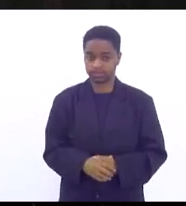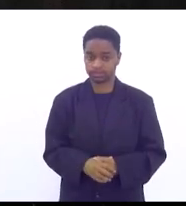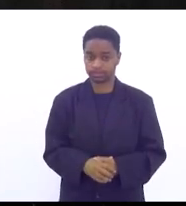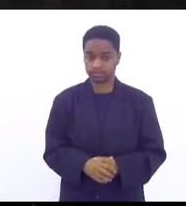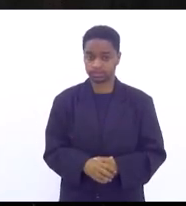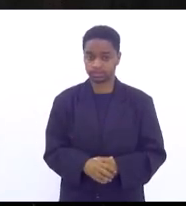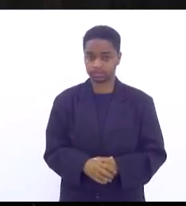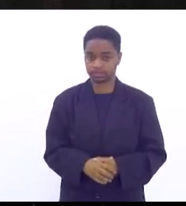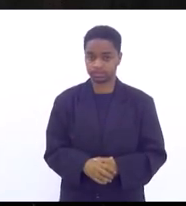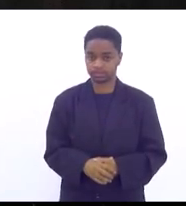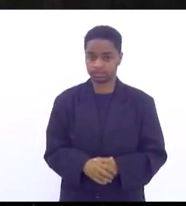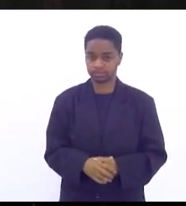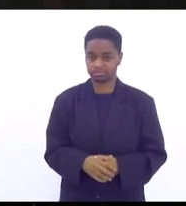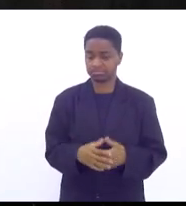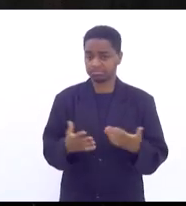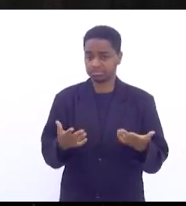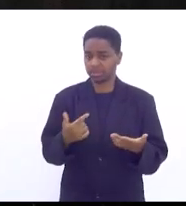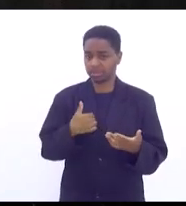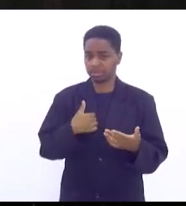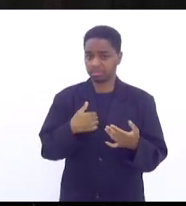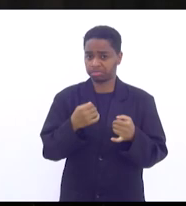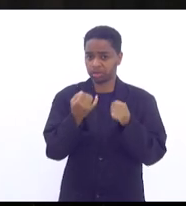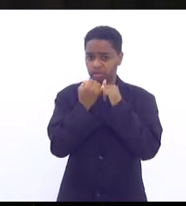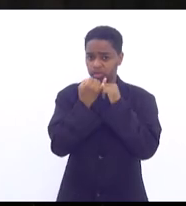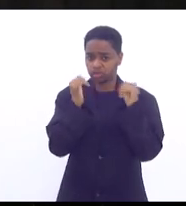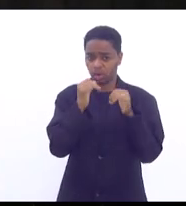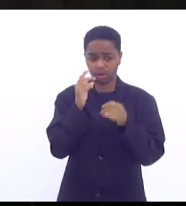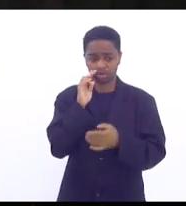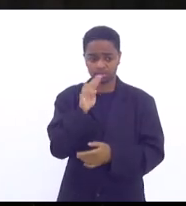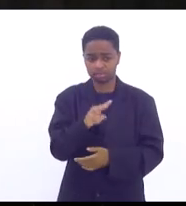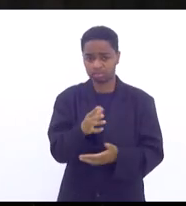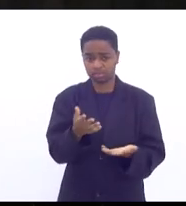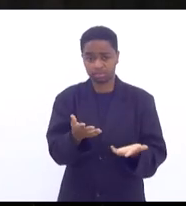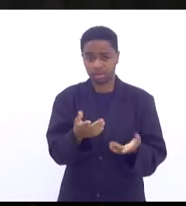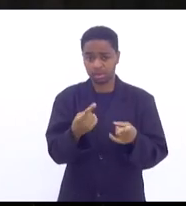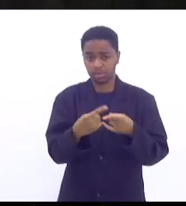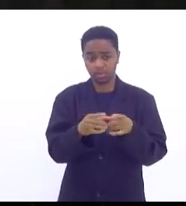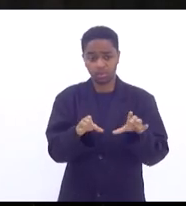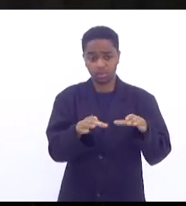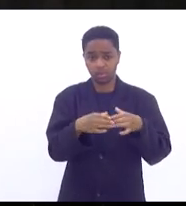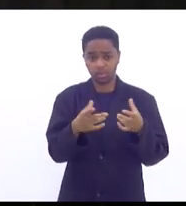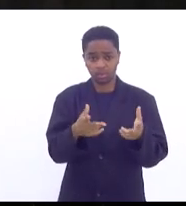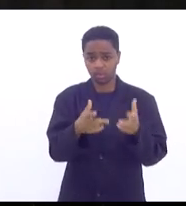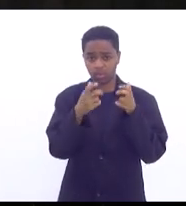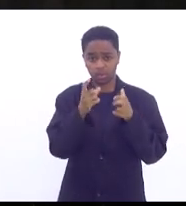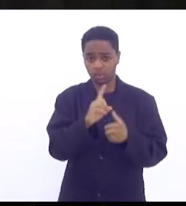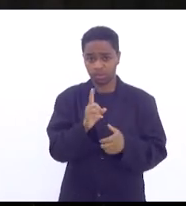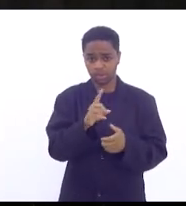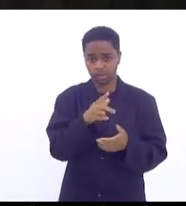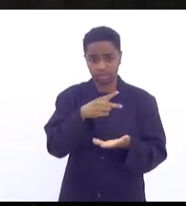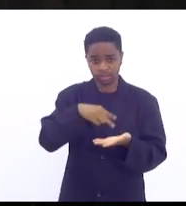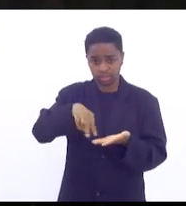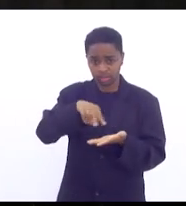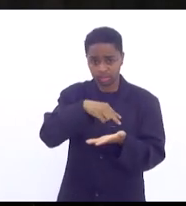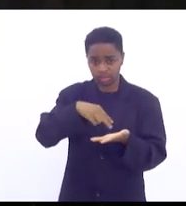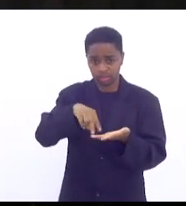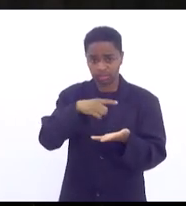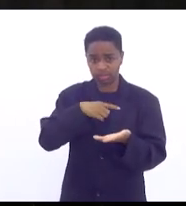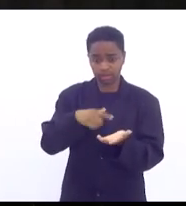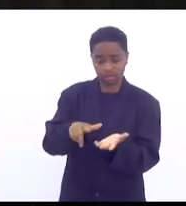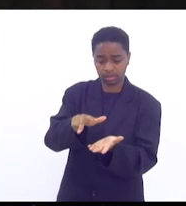Uma cena dantesca. Eles não perceberam que eles estavam dançando em torno de um